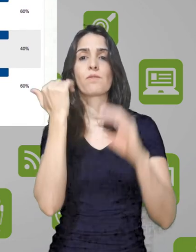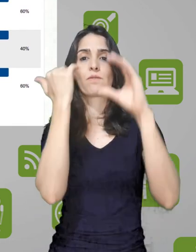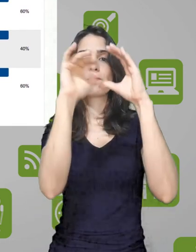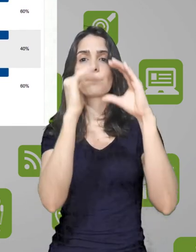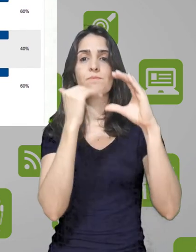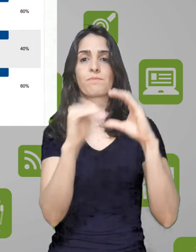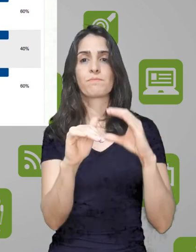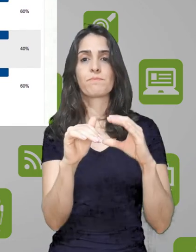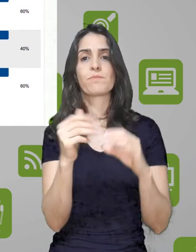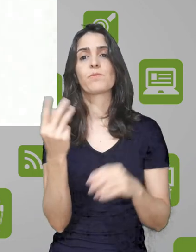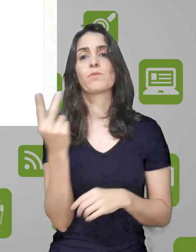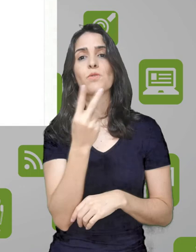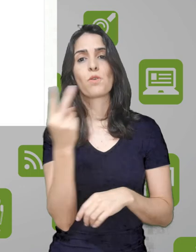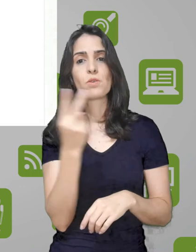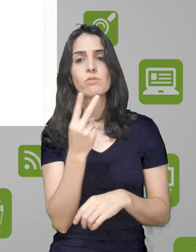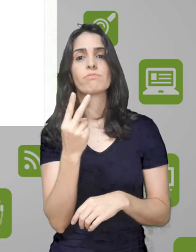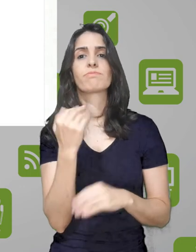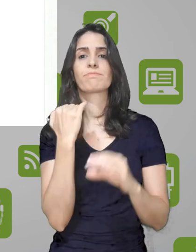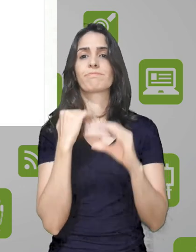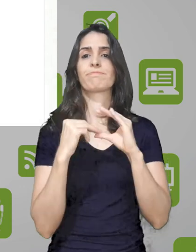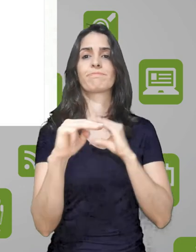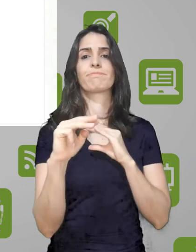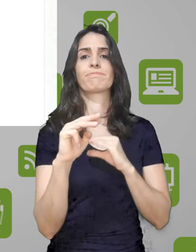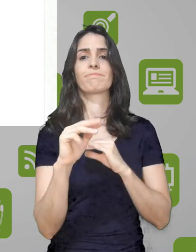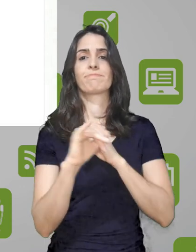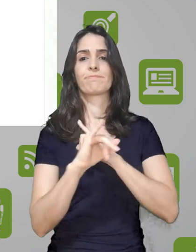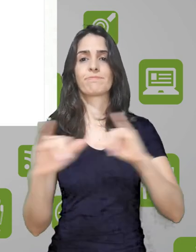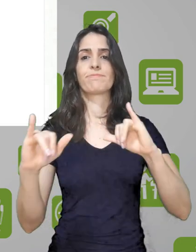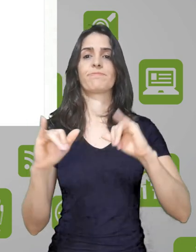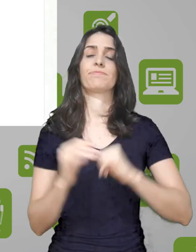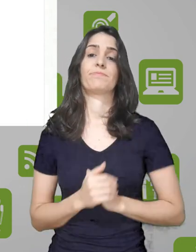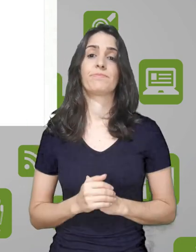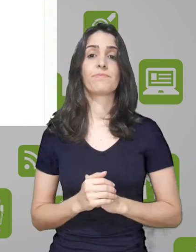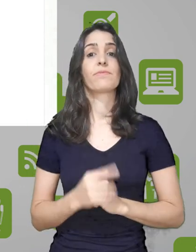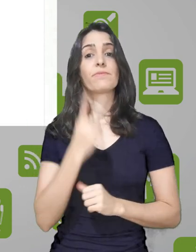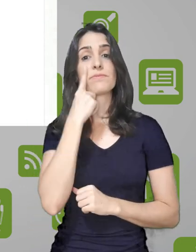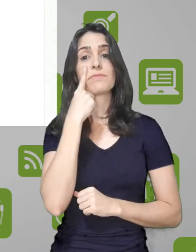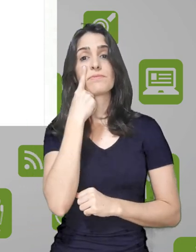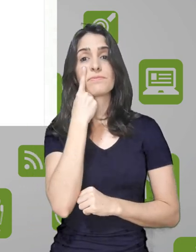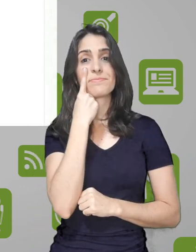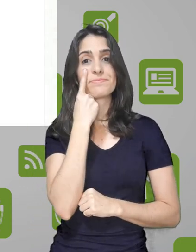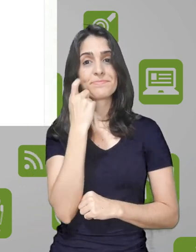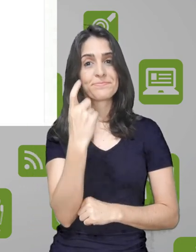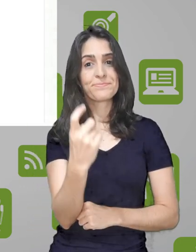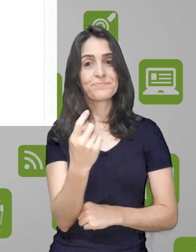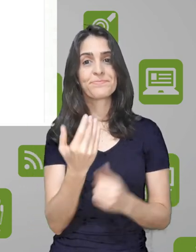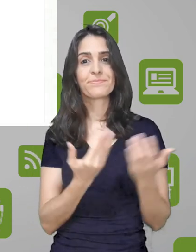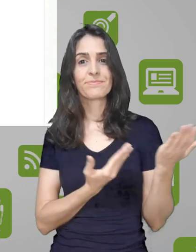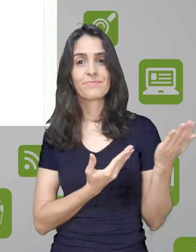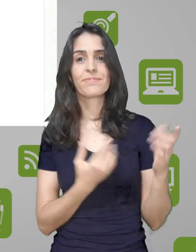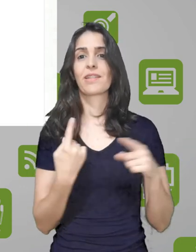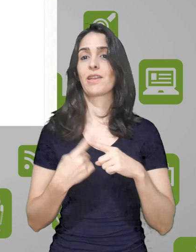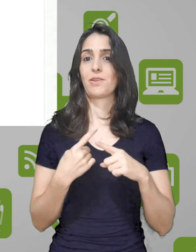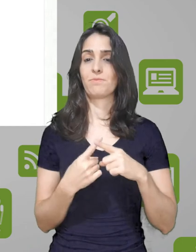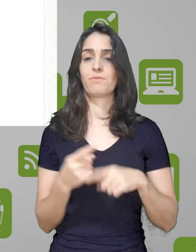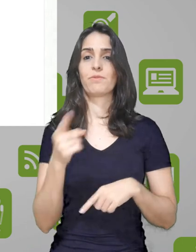posso enviar uma mensagem para eles isso é muito interessante porque